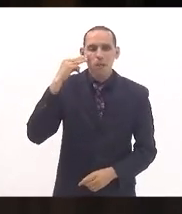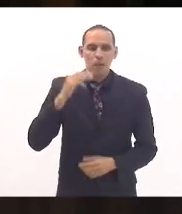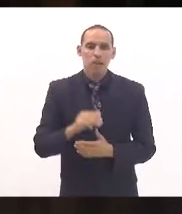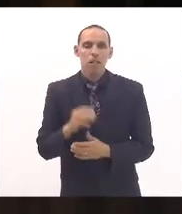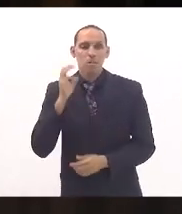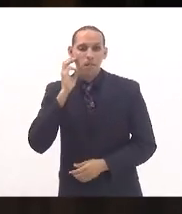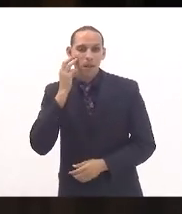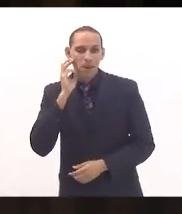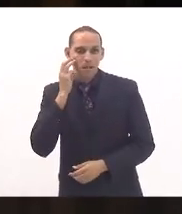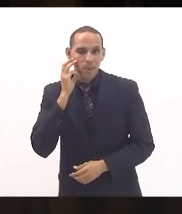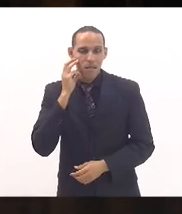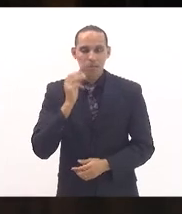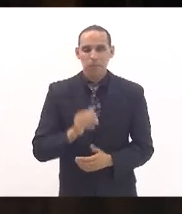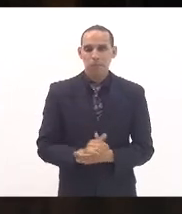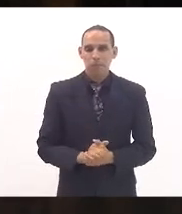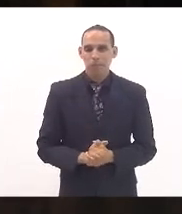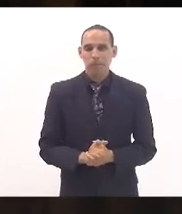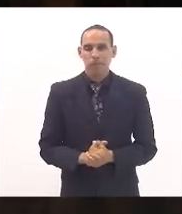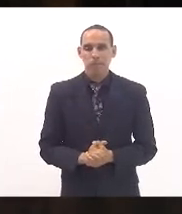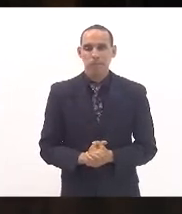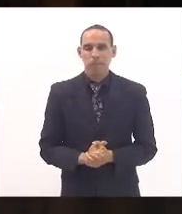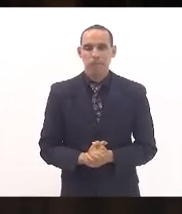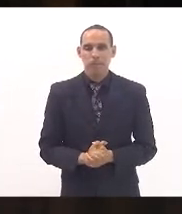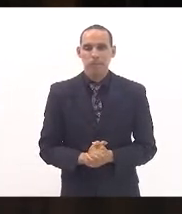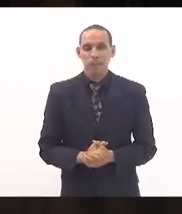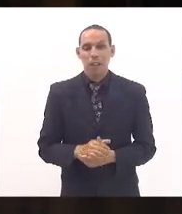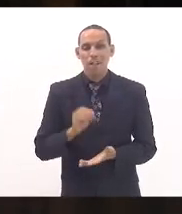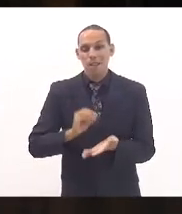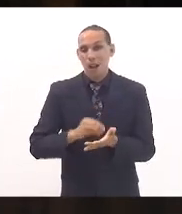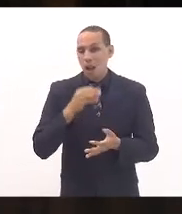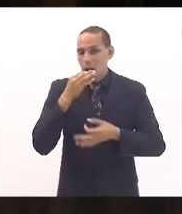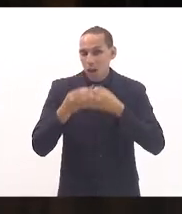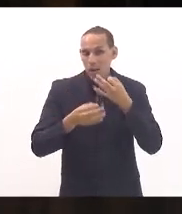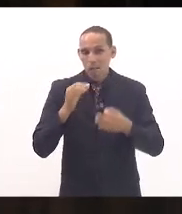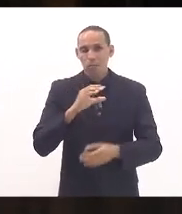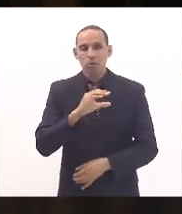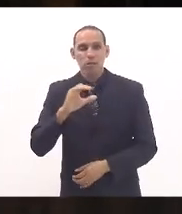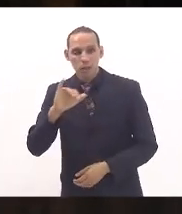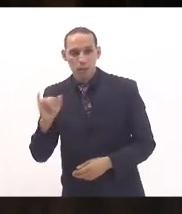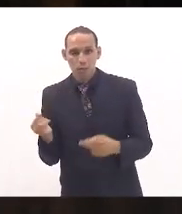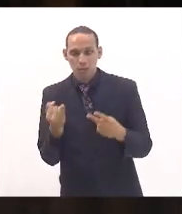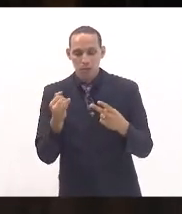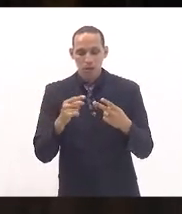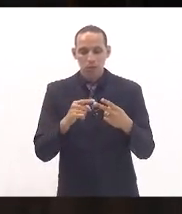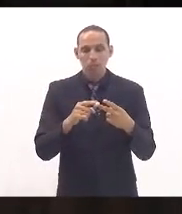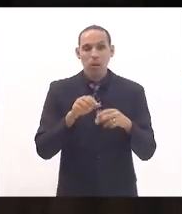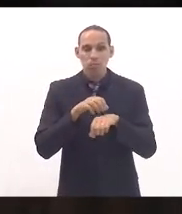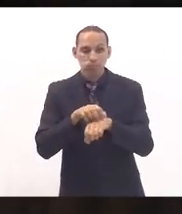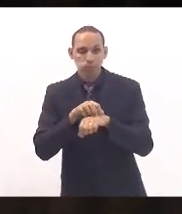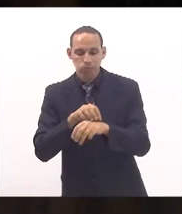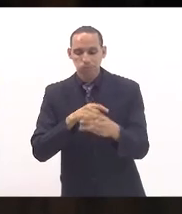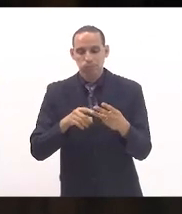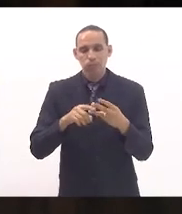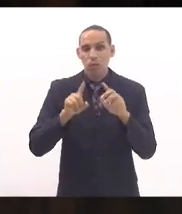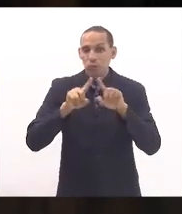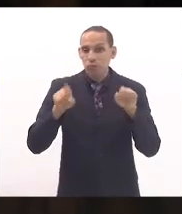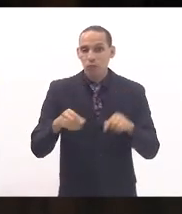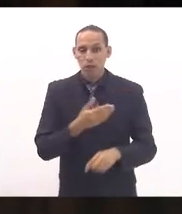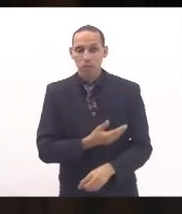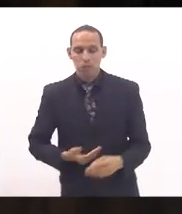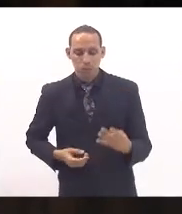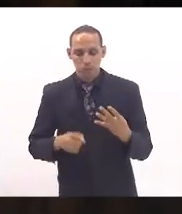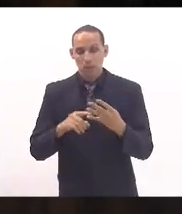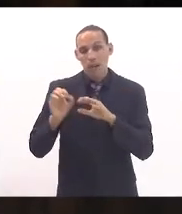Valdeque Carneiro e Márcio Pacheco. Pendente de pareceres das Comissões de Constituição e Justiça, de Transporte, de Servidores Públicos,